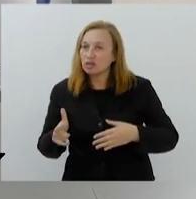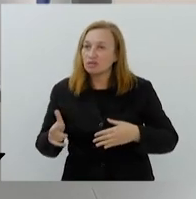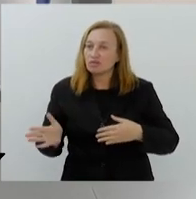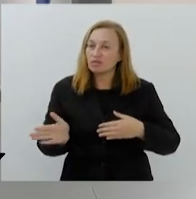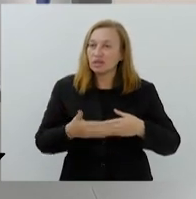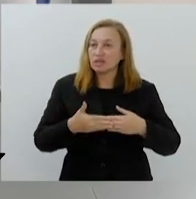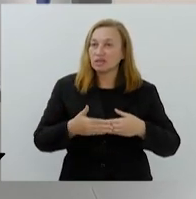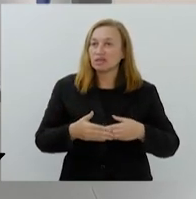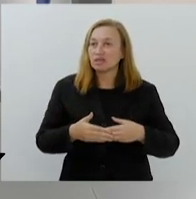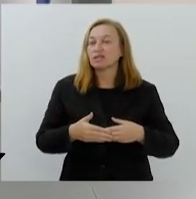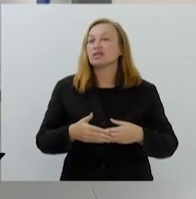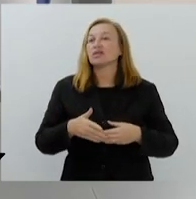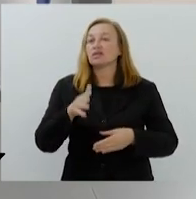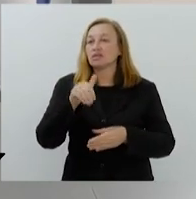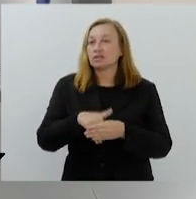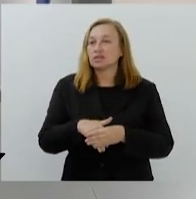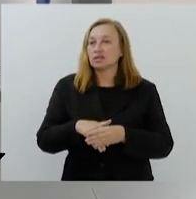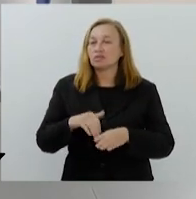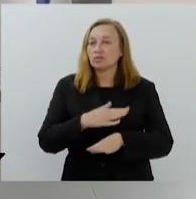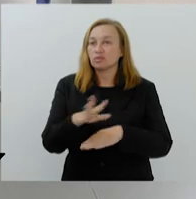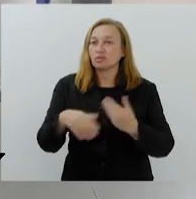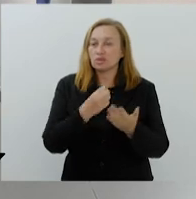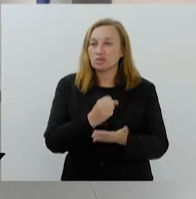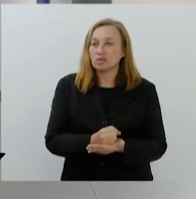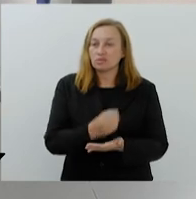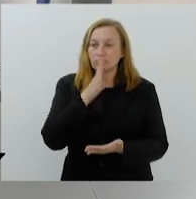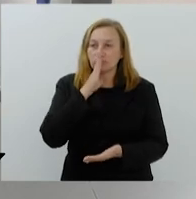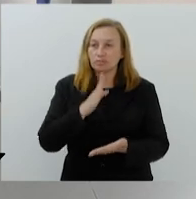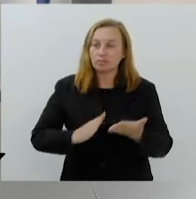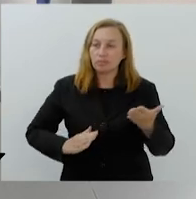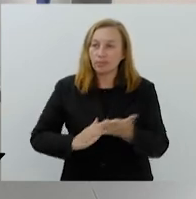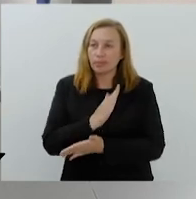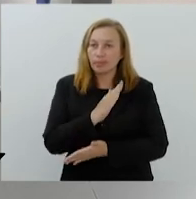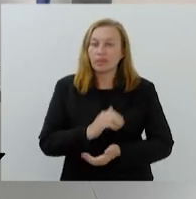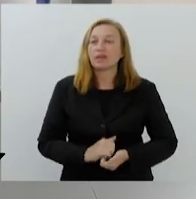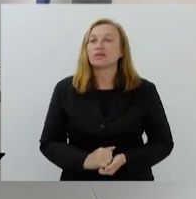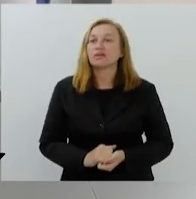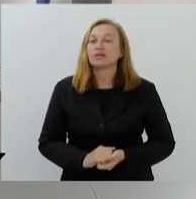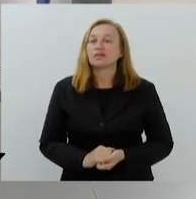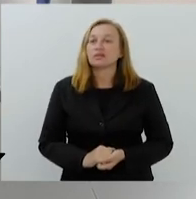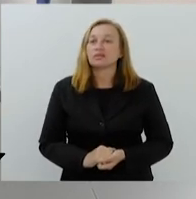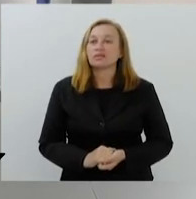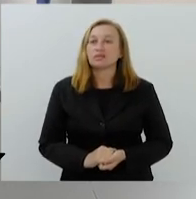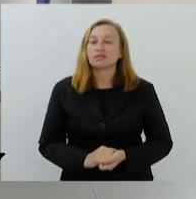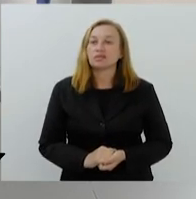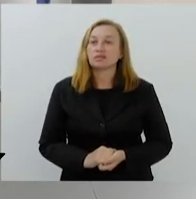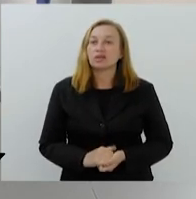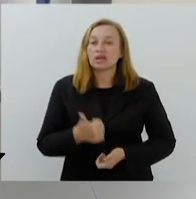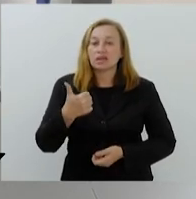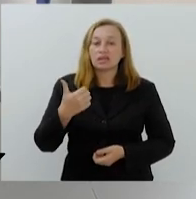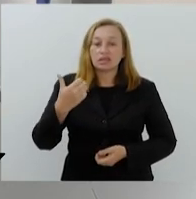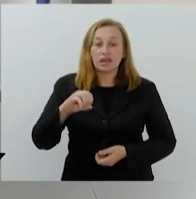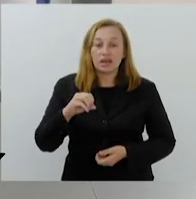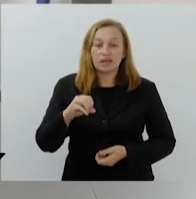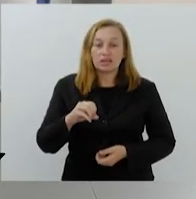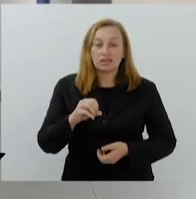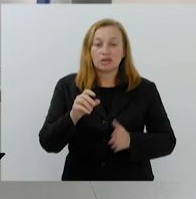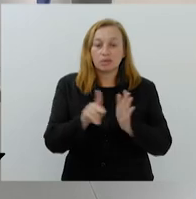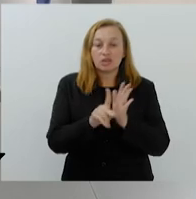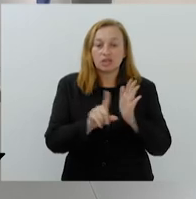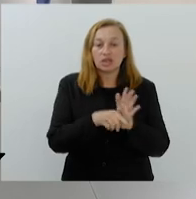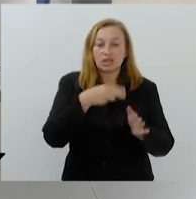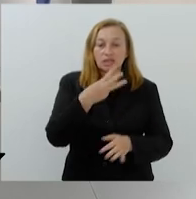discutir, encerrada a discussão, em votação, senhores que aprovam, permaneçam como estão, aprovado. 10 da pauta, projeto de lei